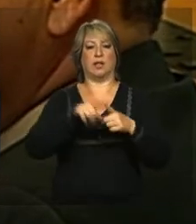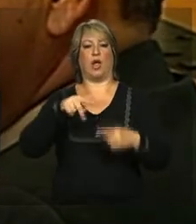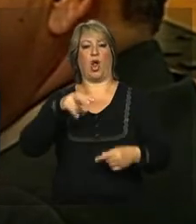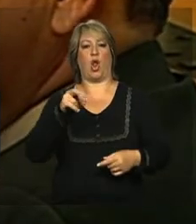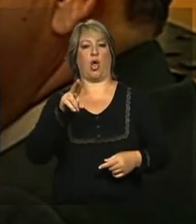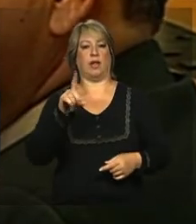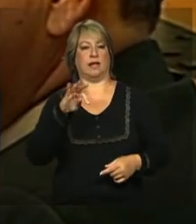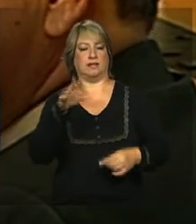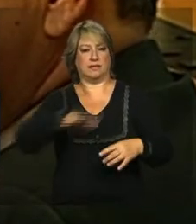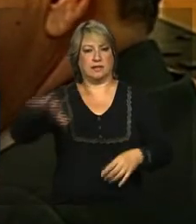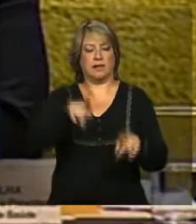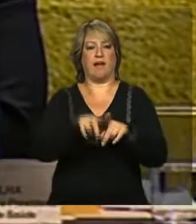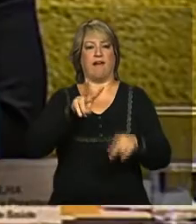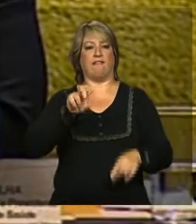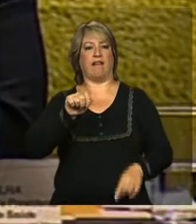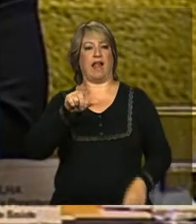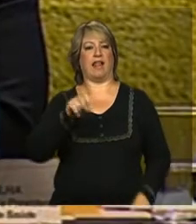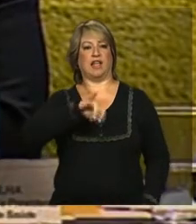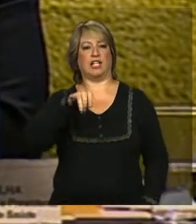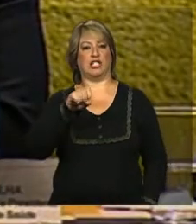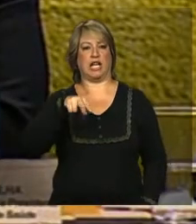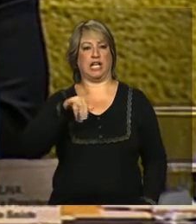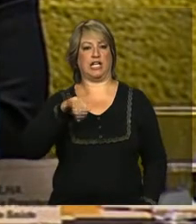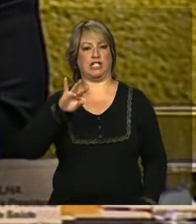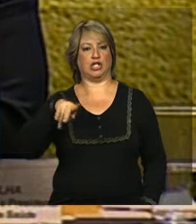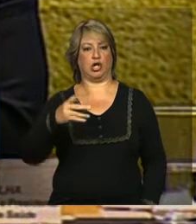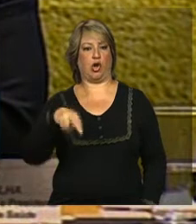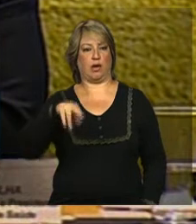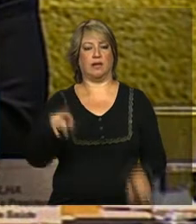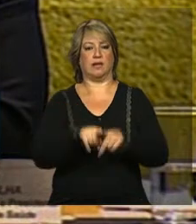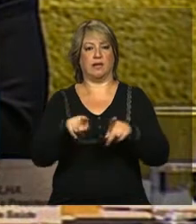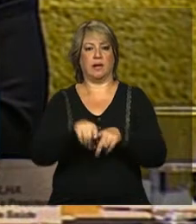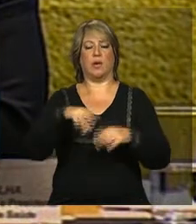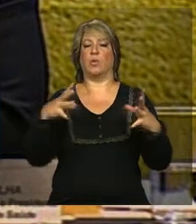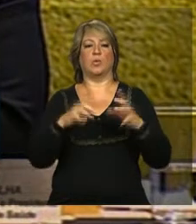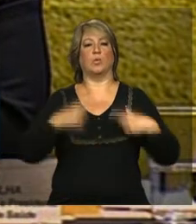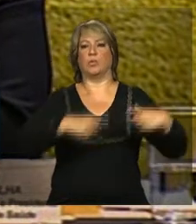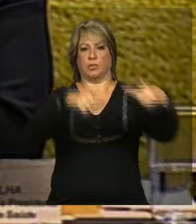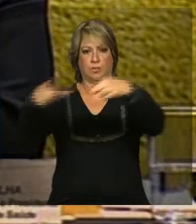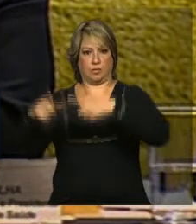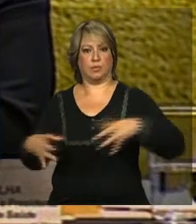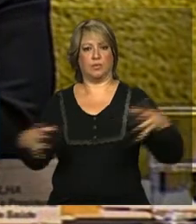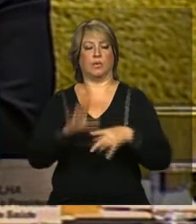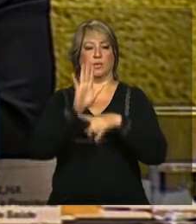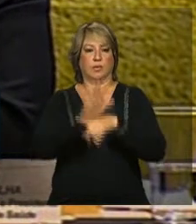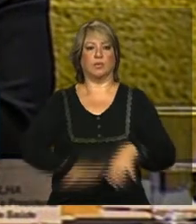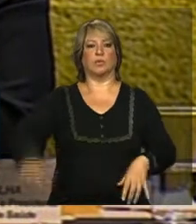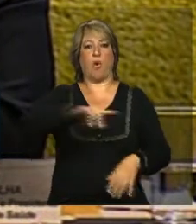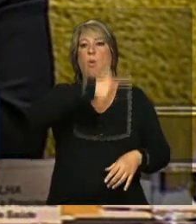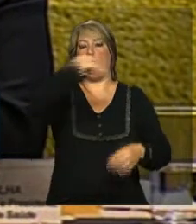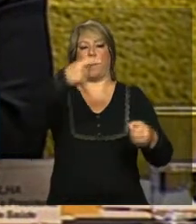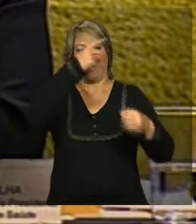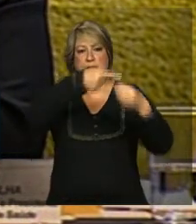Jequitinhonha Vale do Mucuri que são A grande maioria dos Municípios a serem atendidos com parte do Brasil sem miséria nos